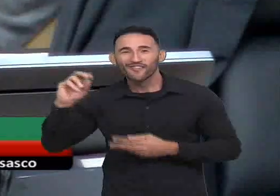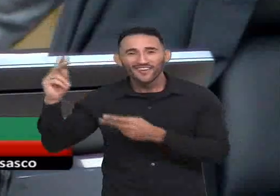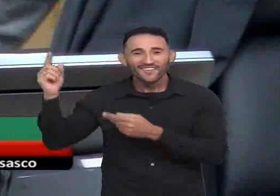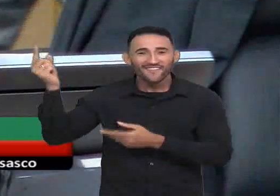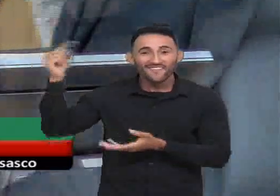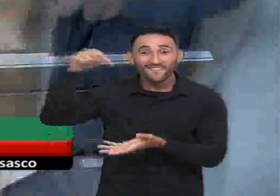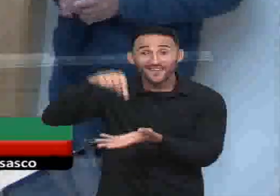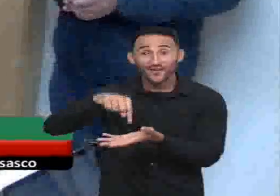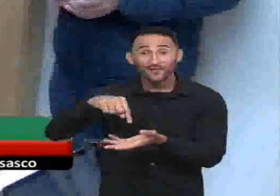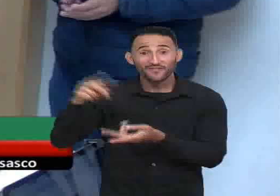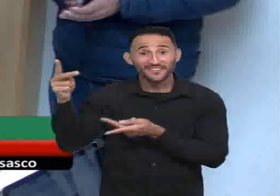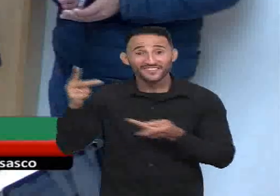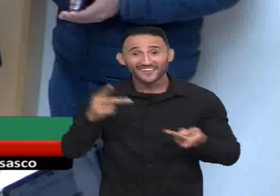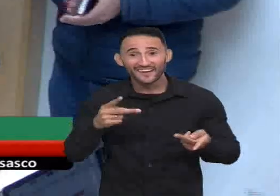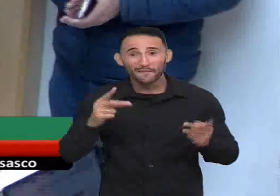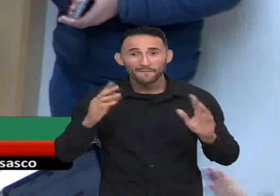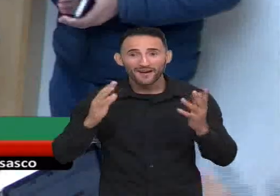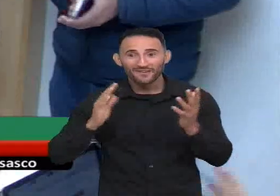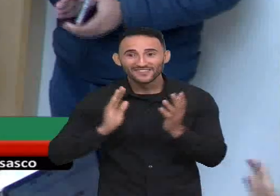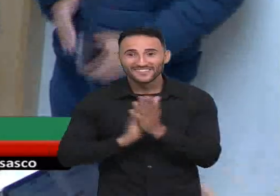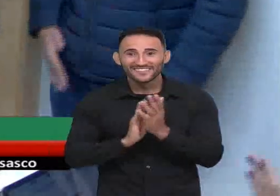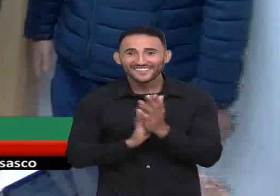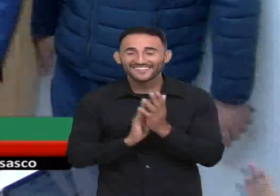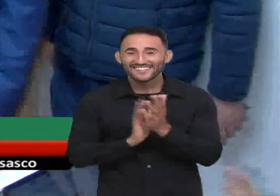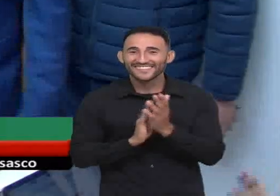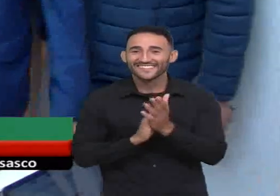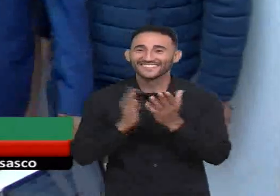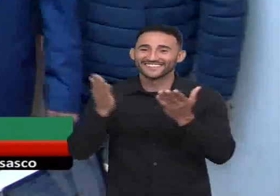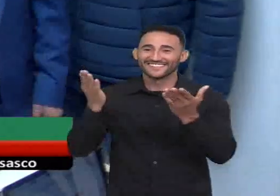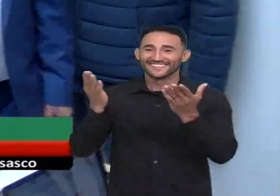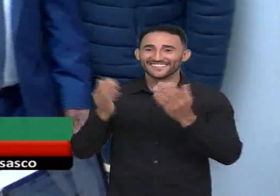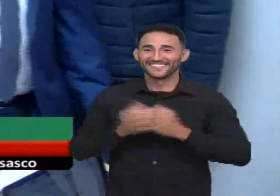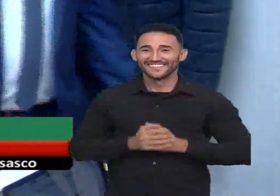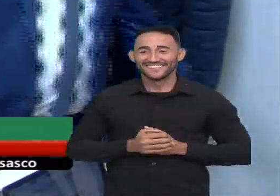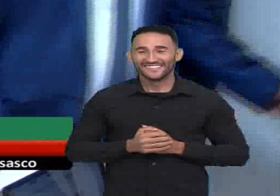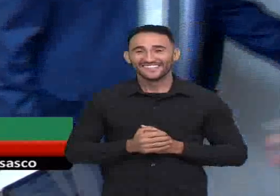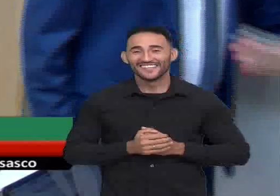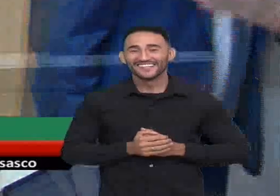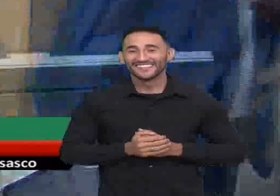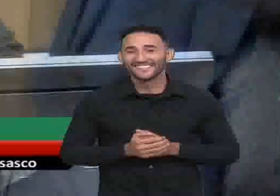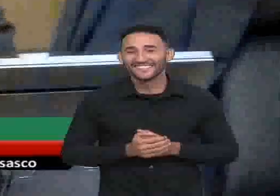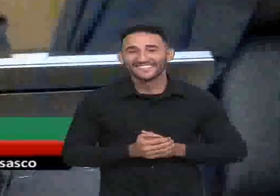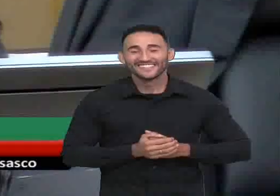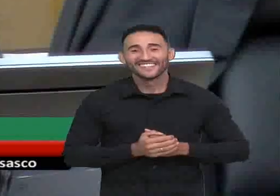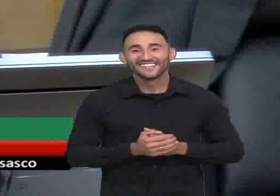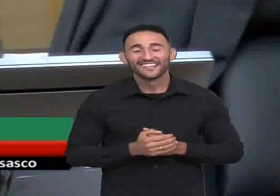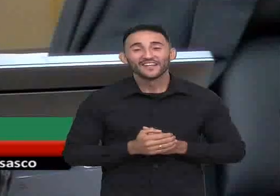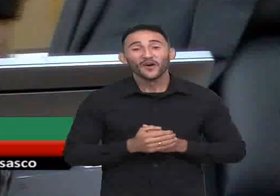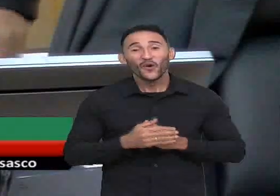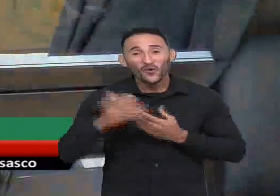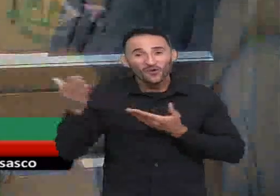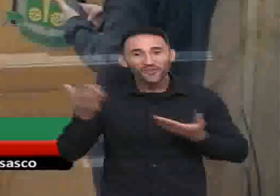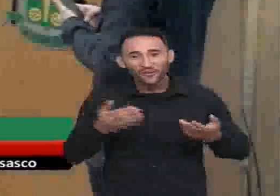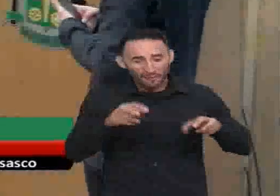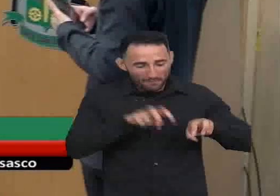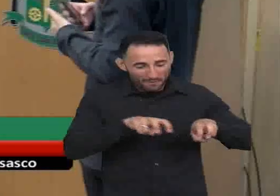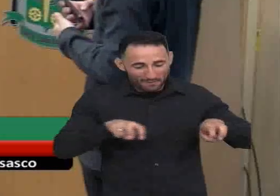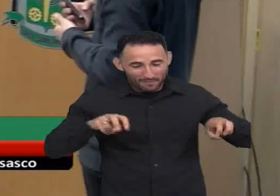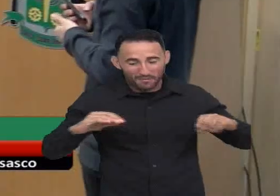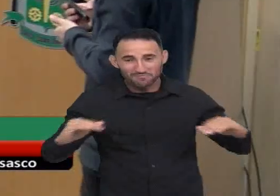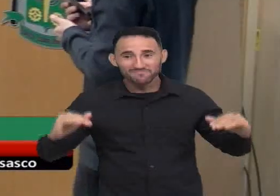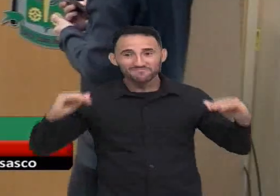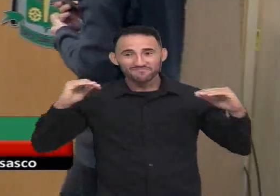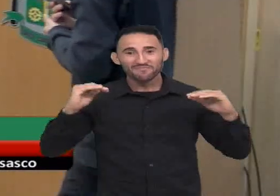palmas por esse mestre aqui. Convido para fazer parte da mesa diretora aqui.